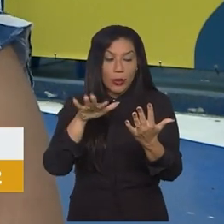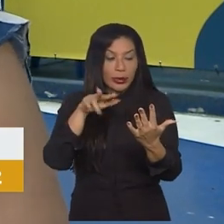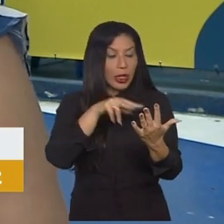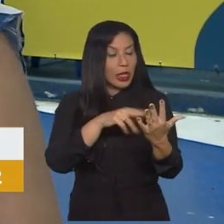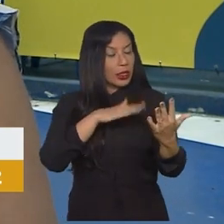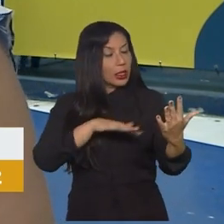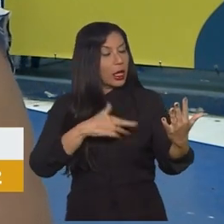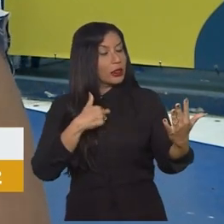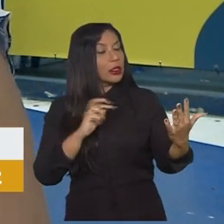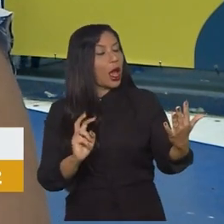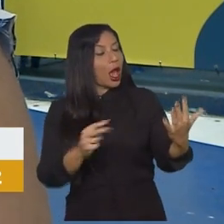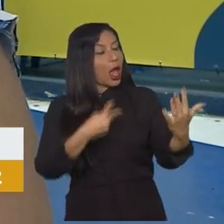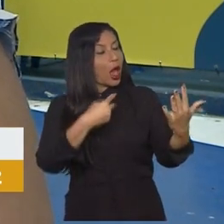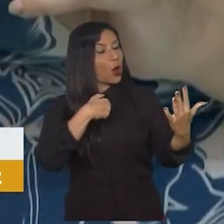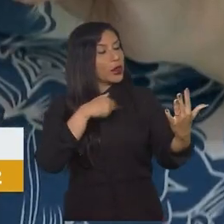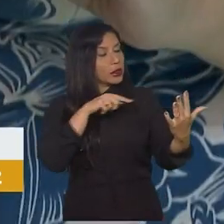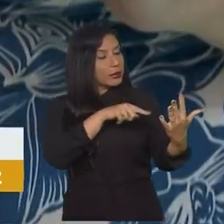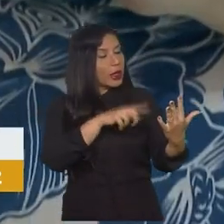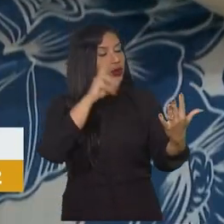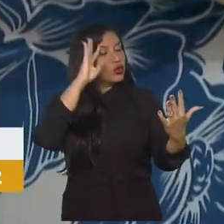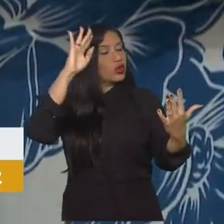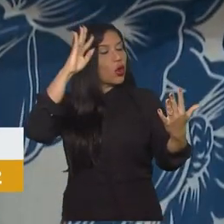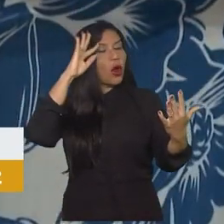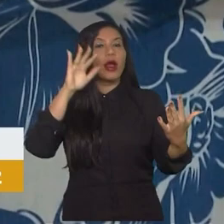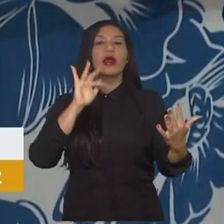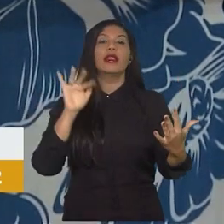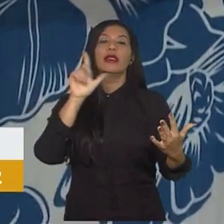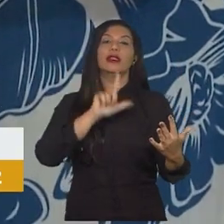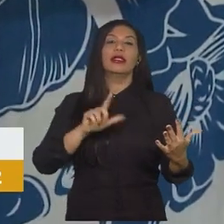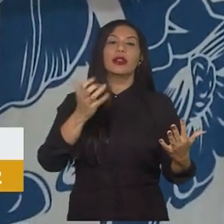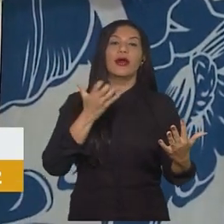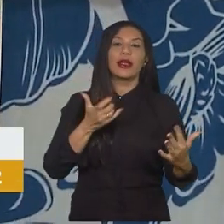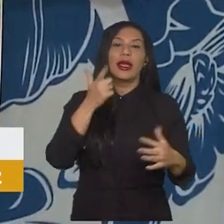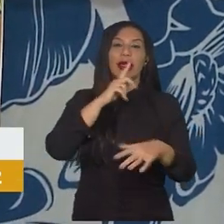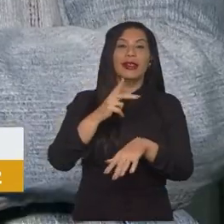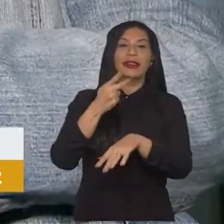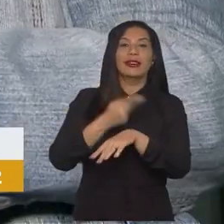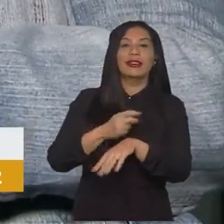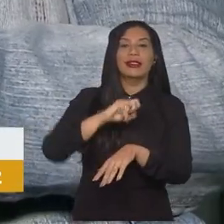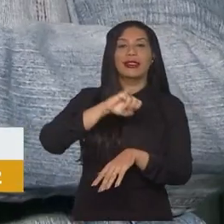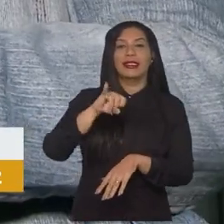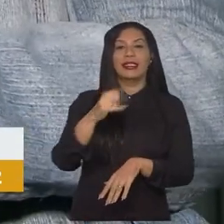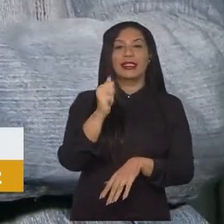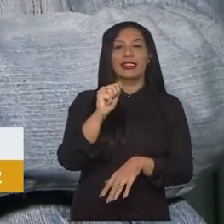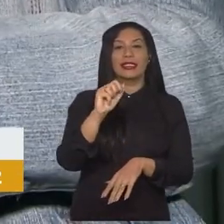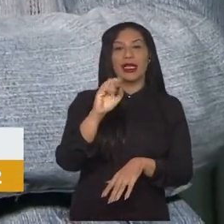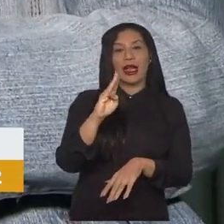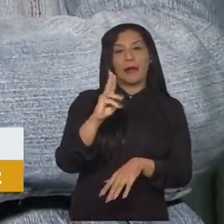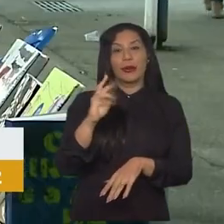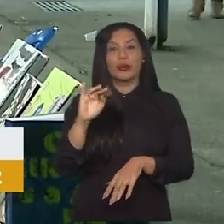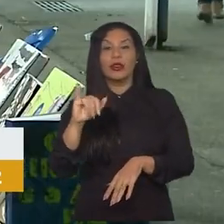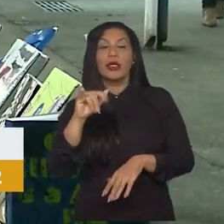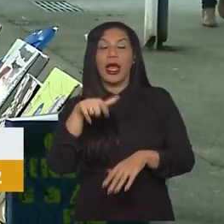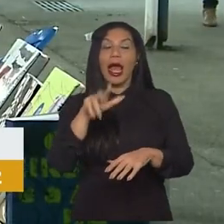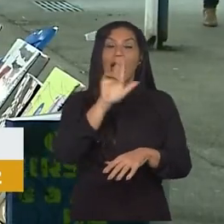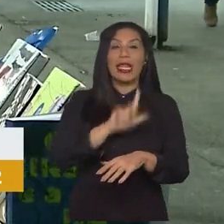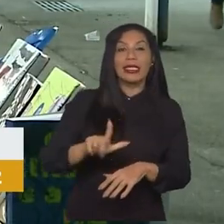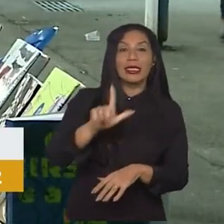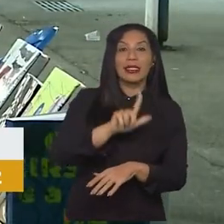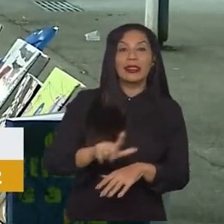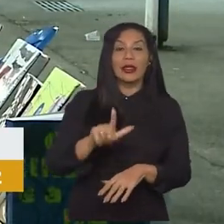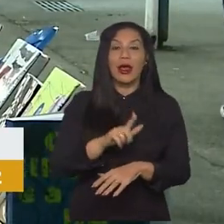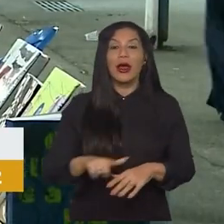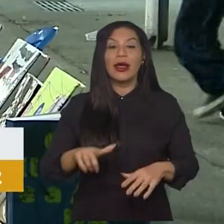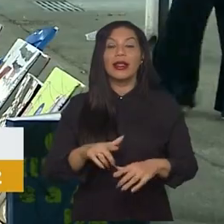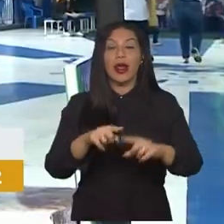crianças passam a sonhar com uma carreira literária. Eles falam, quero ganhar o prêmio Jabuti. A ideia de levar literatura para a quadra